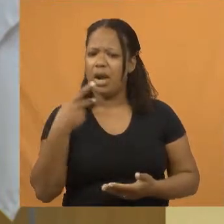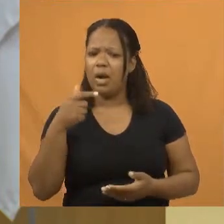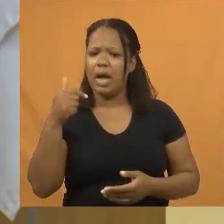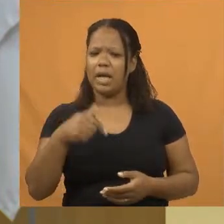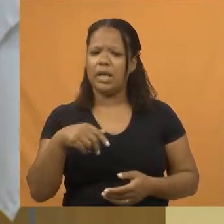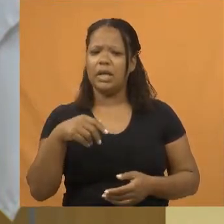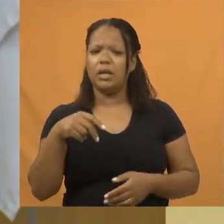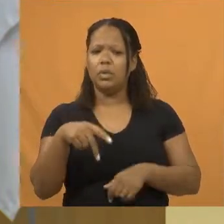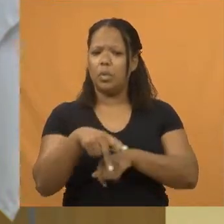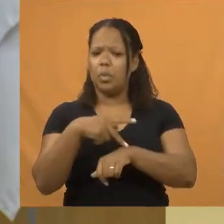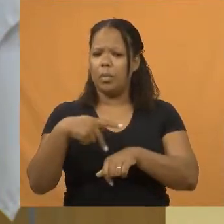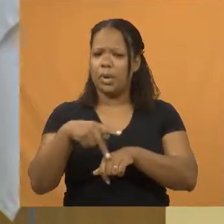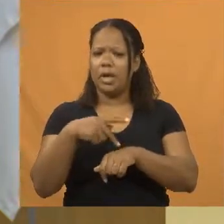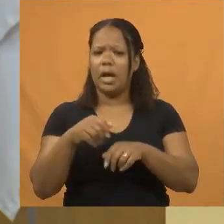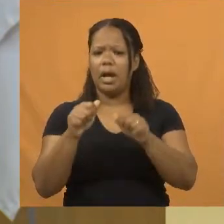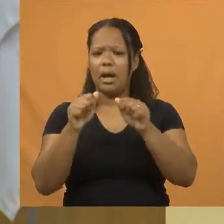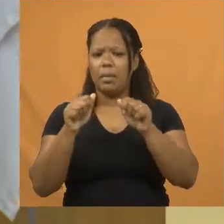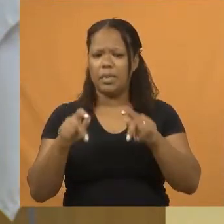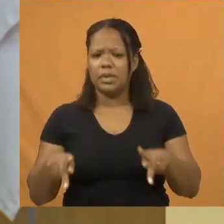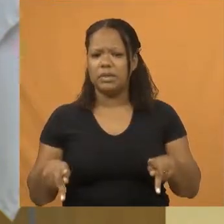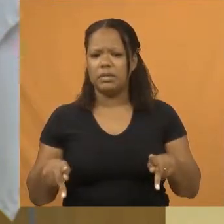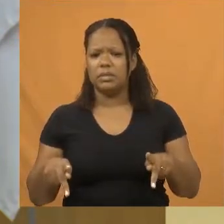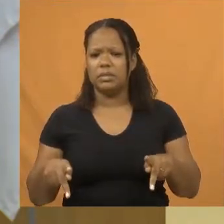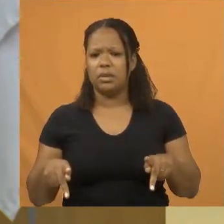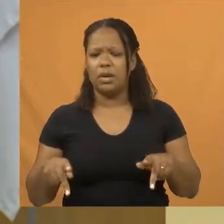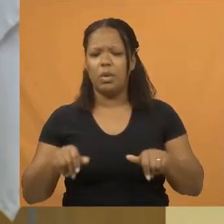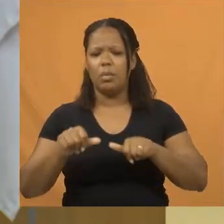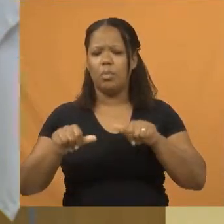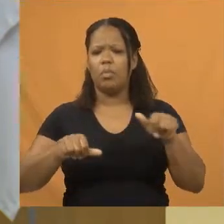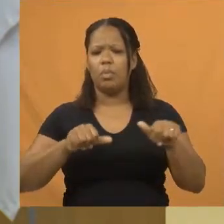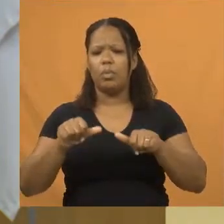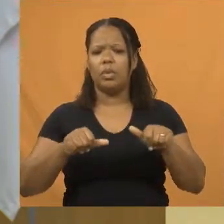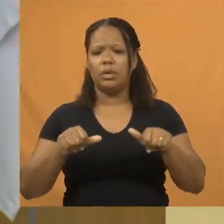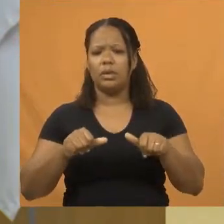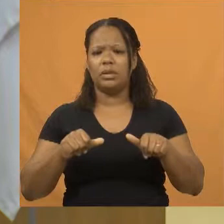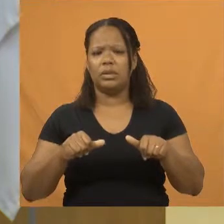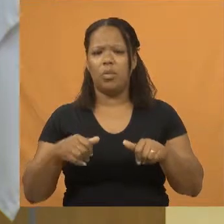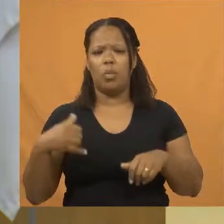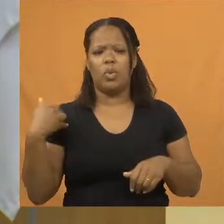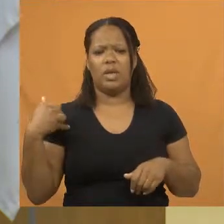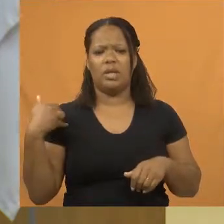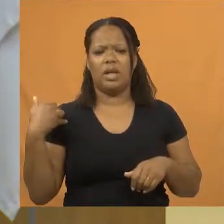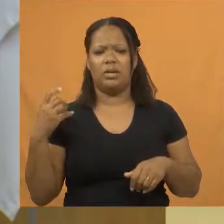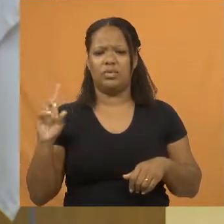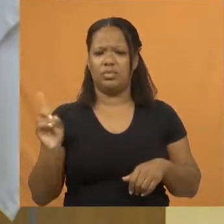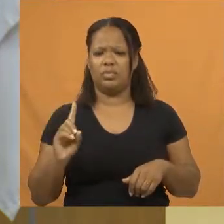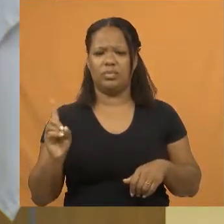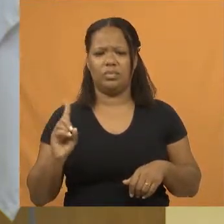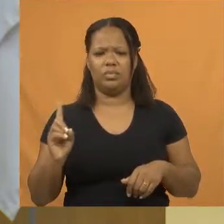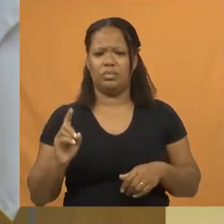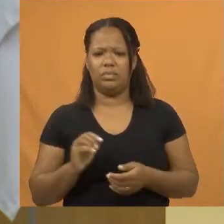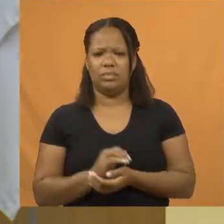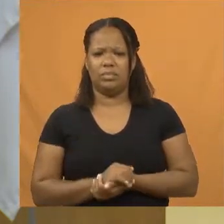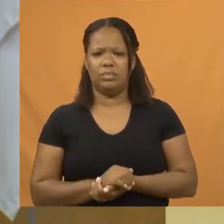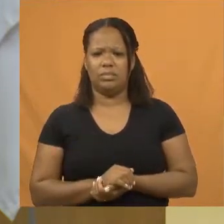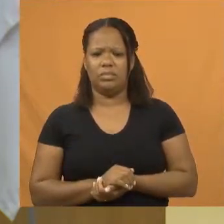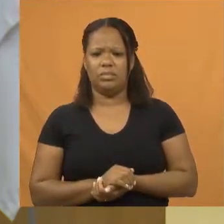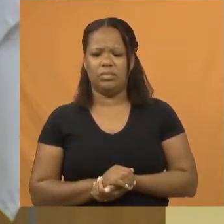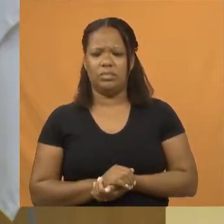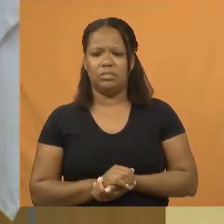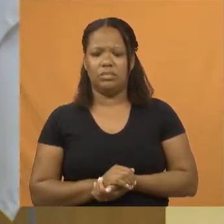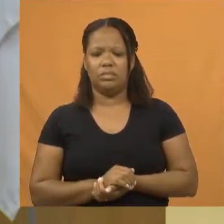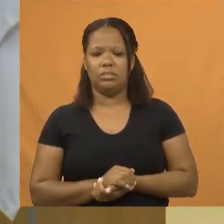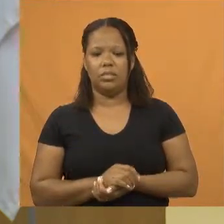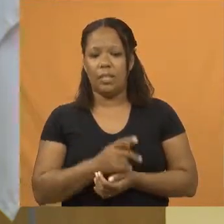nosso país a aposentadoria não pode ser de uma hora para outra por idade. Não é assim que funciona. E aí